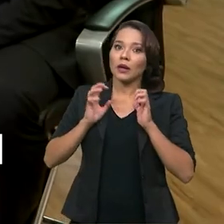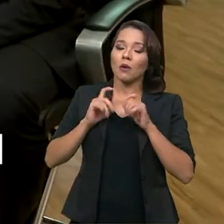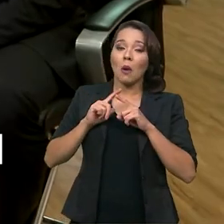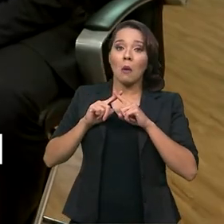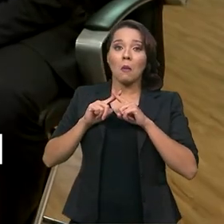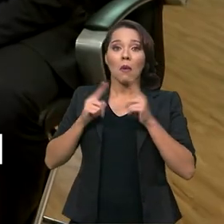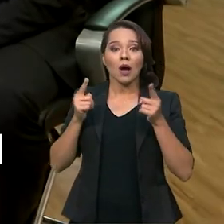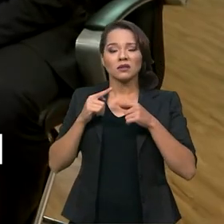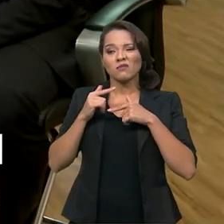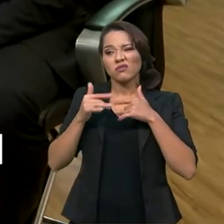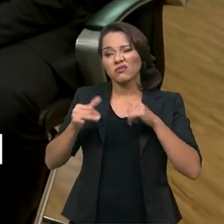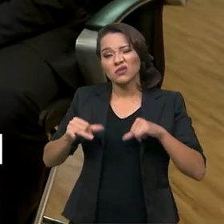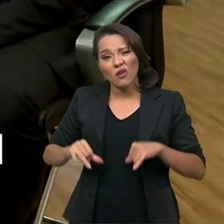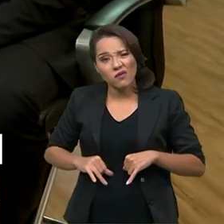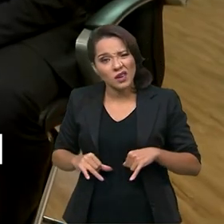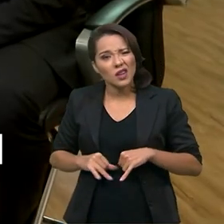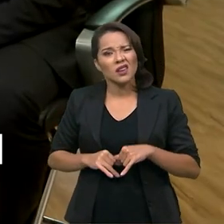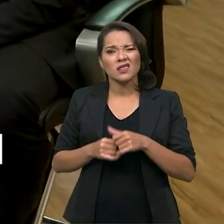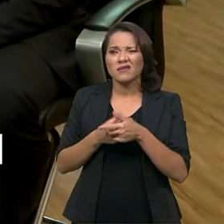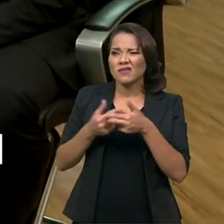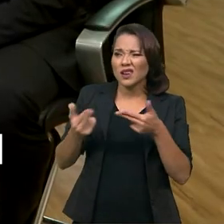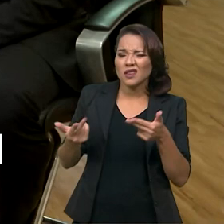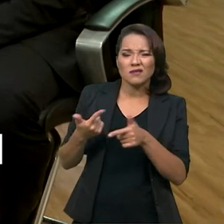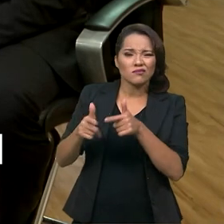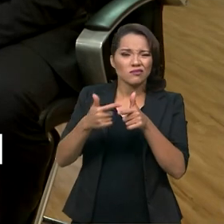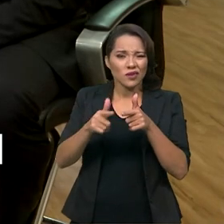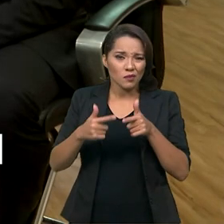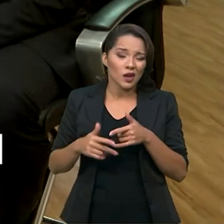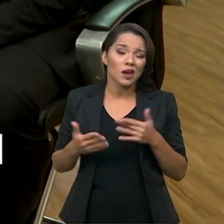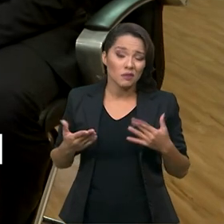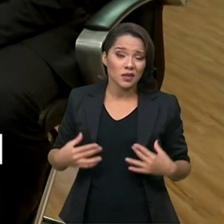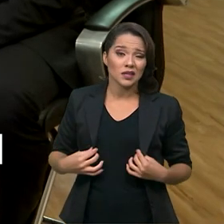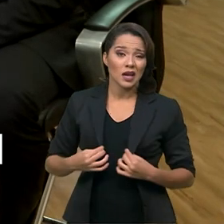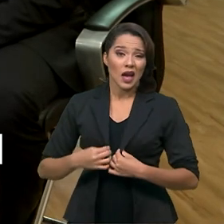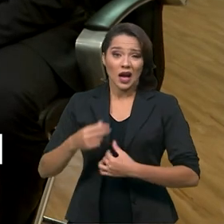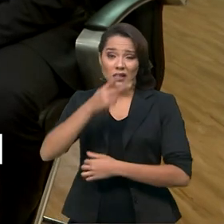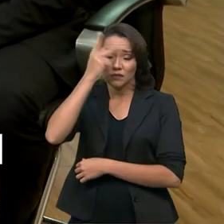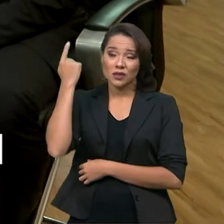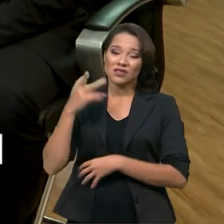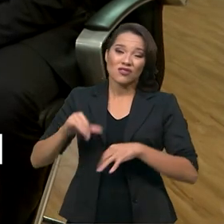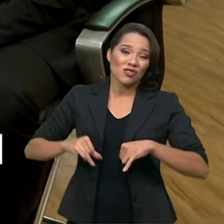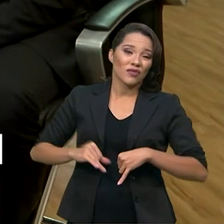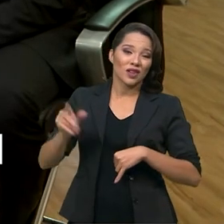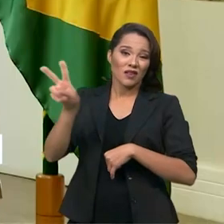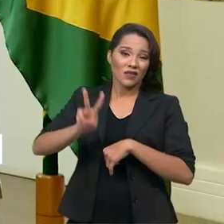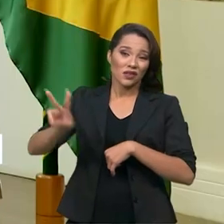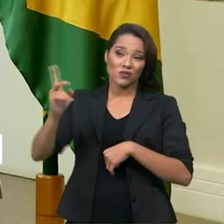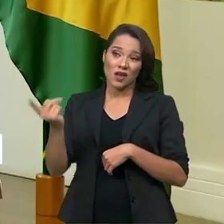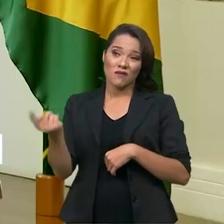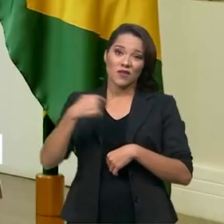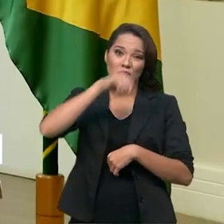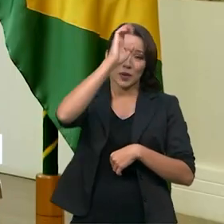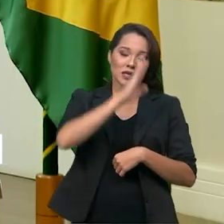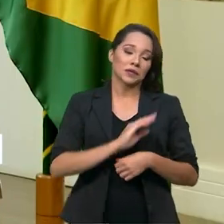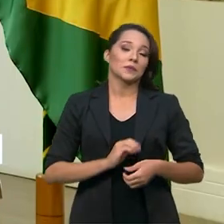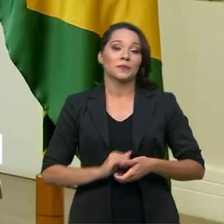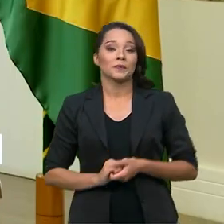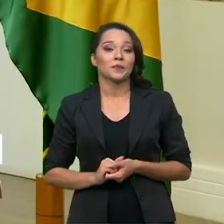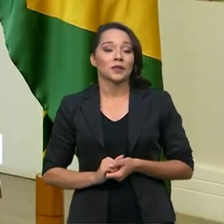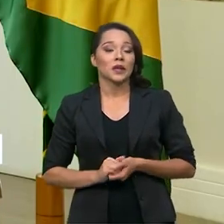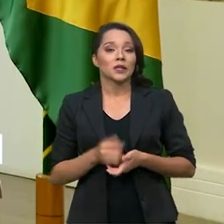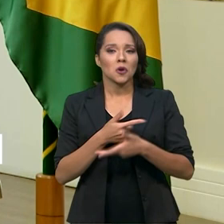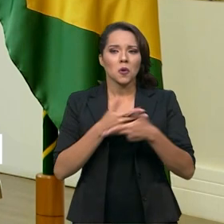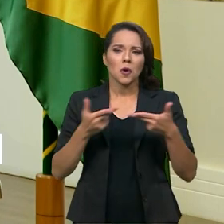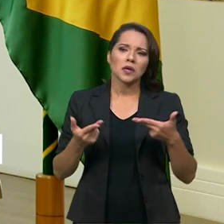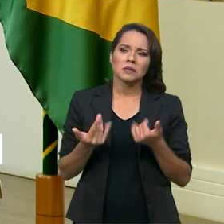tem sofrido muito, né, várias disfunções. Então, as pessoas estão sofrendo muito na Venezuela. Coisas